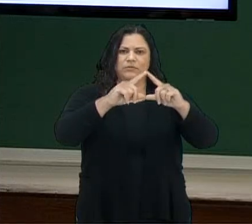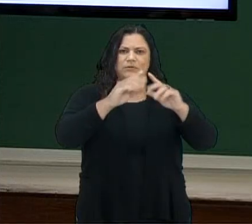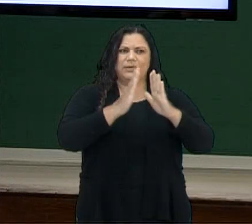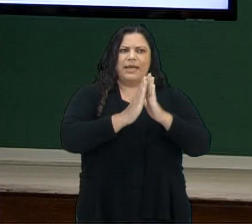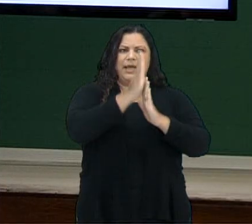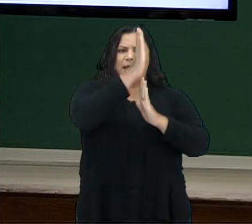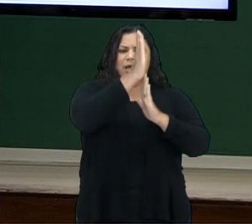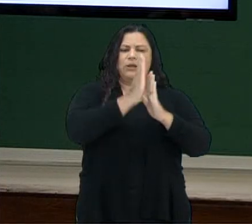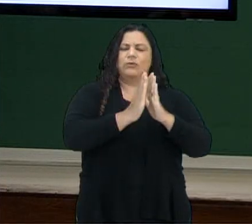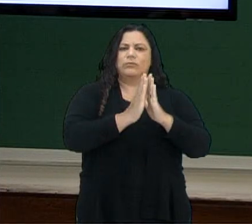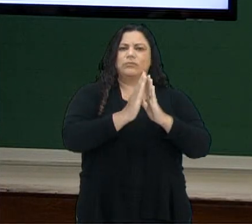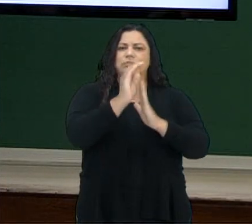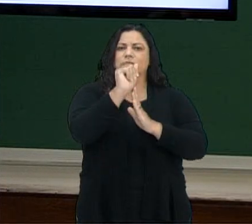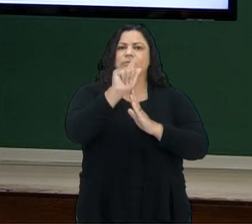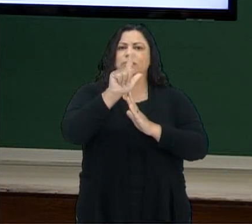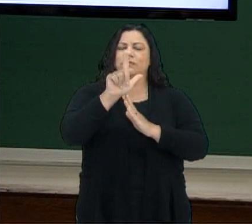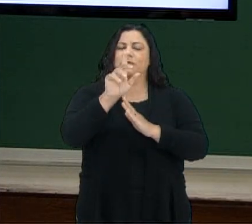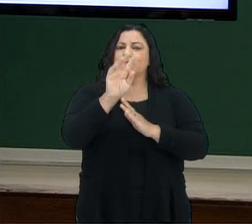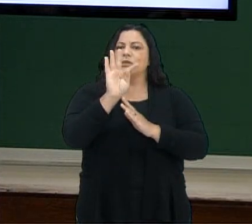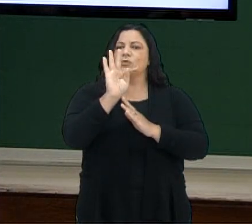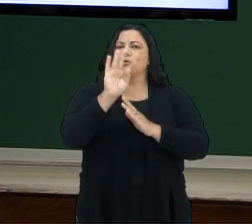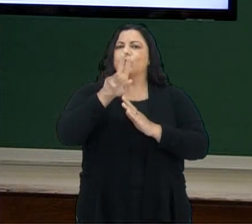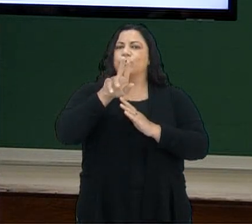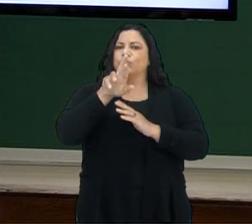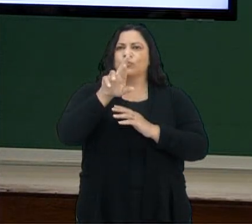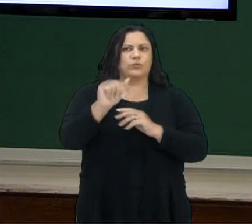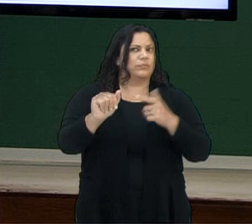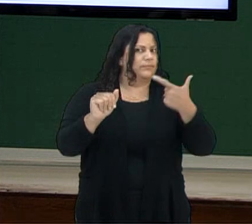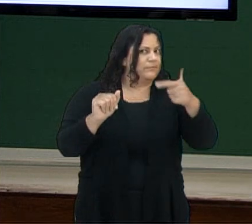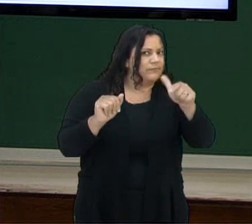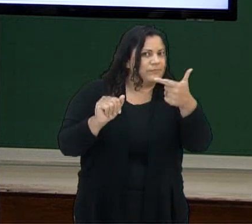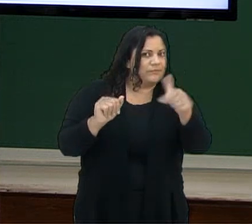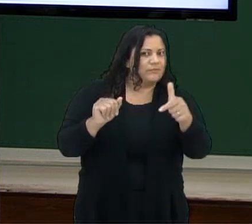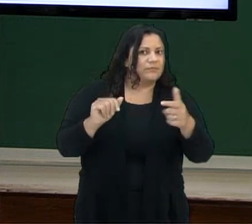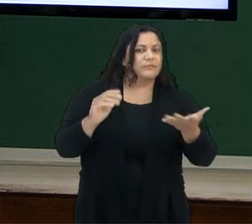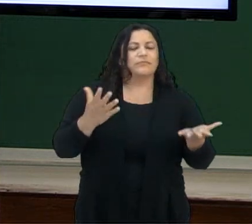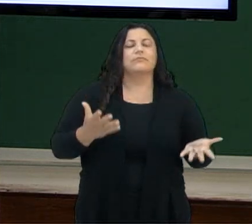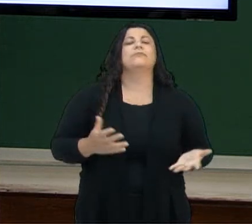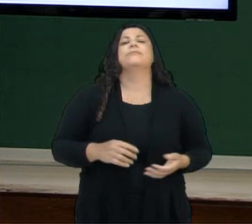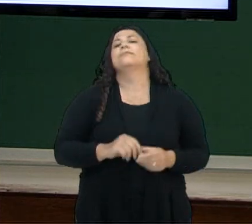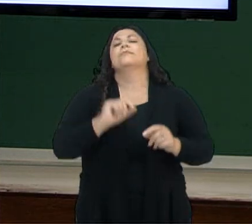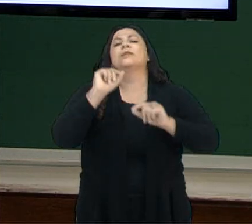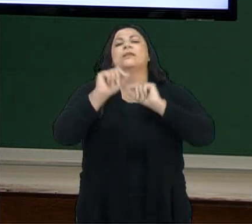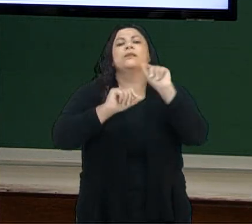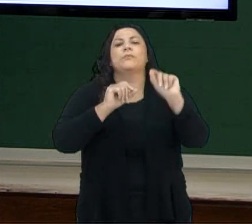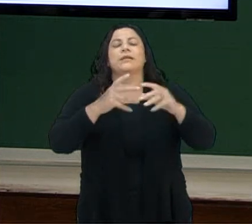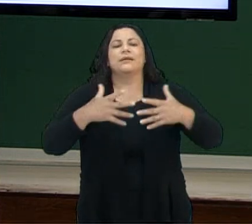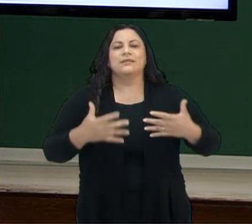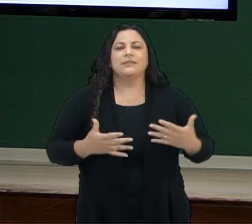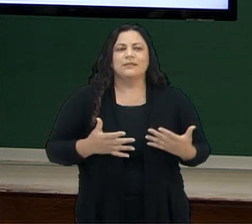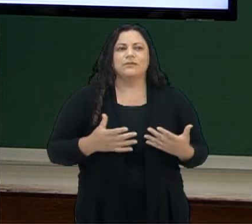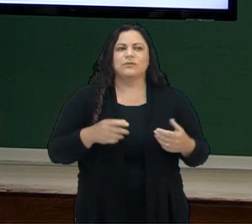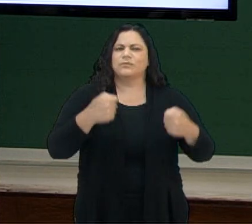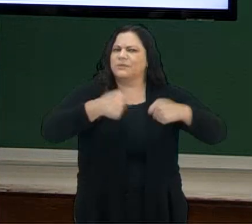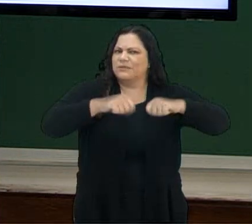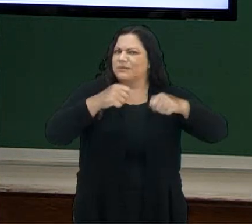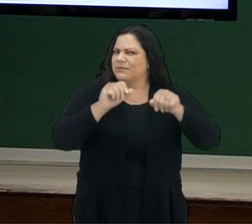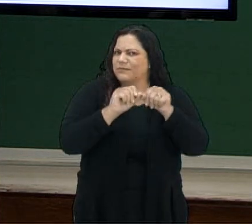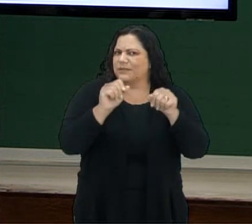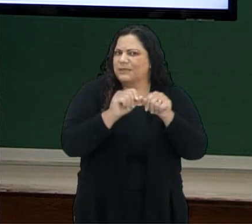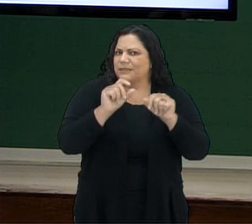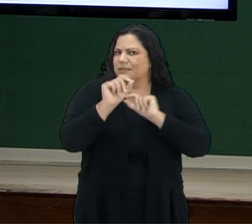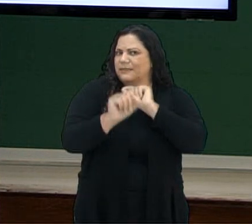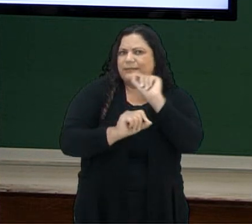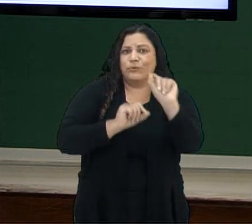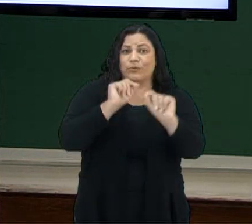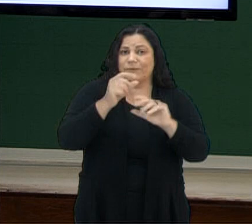desse triângulo que ajuda a formar a área do hexágono regular, tá? Para isso, a gente vai ter que fazer o quê? A gente vai ter